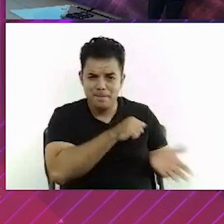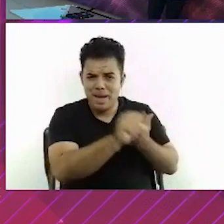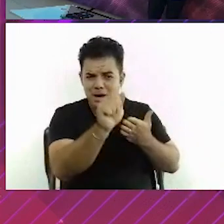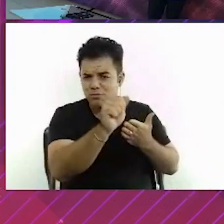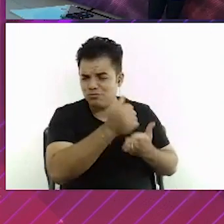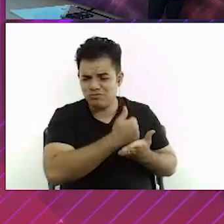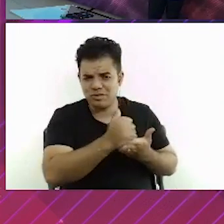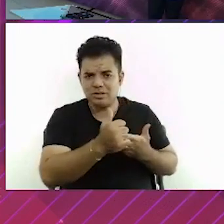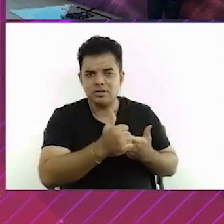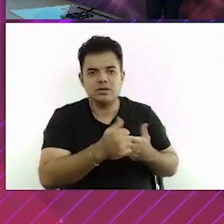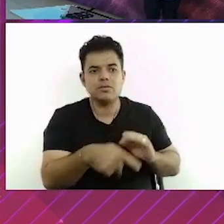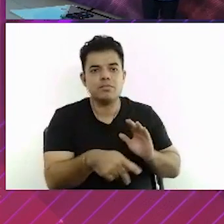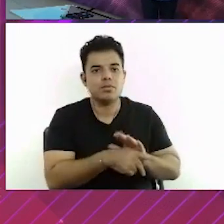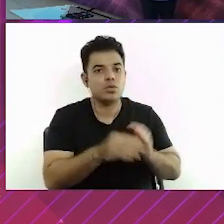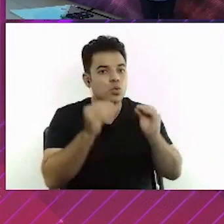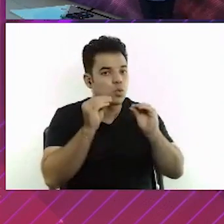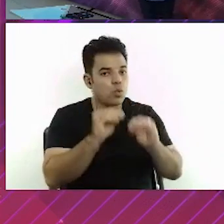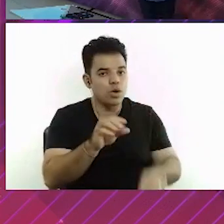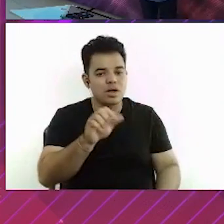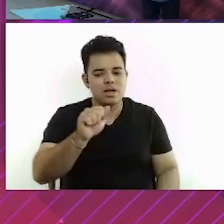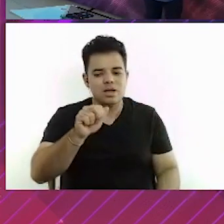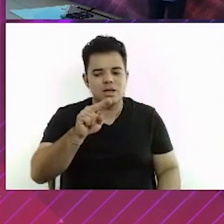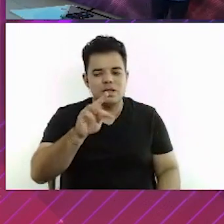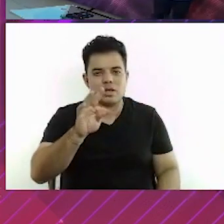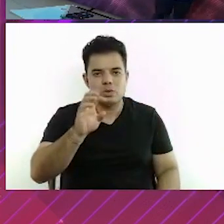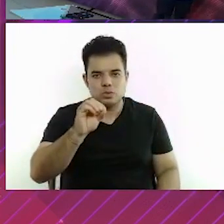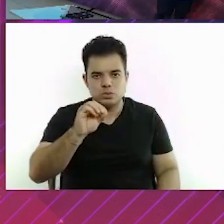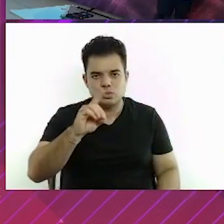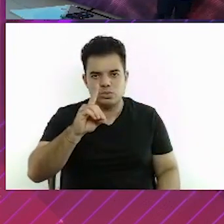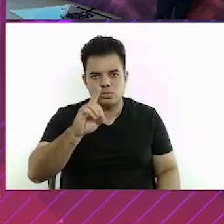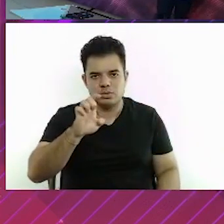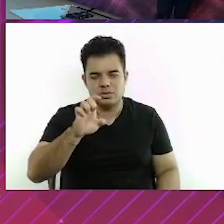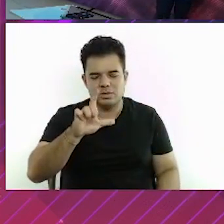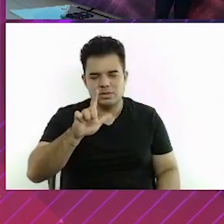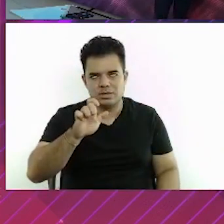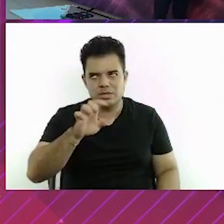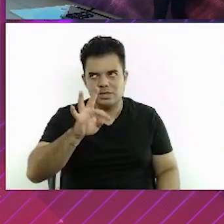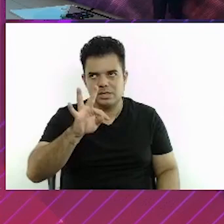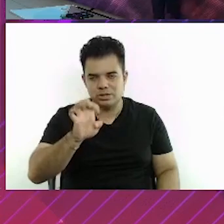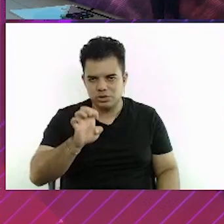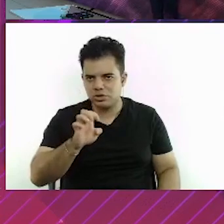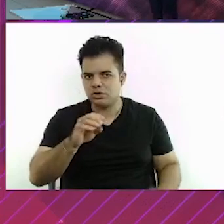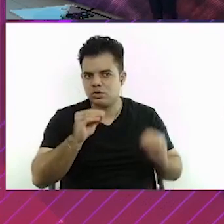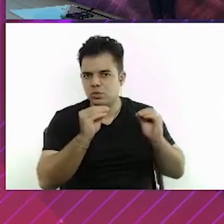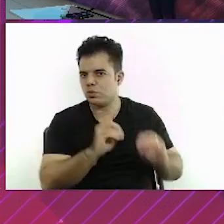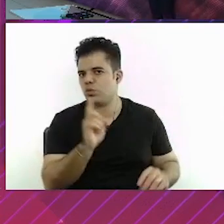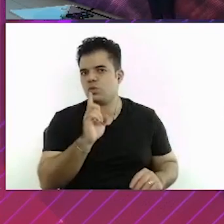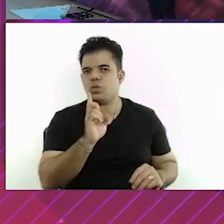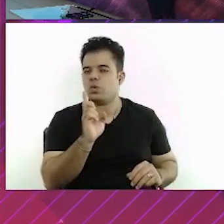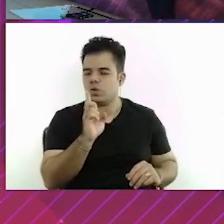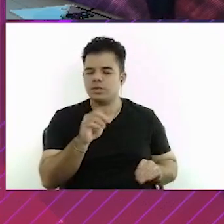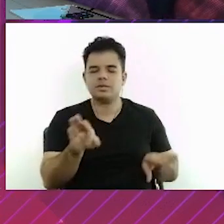como não auto-delete. Por fim, as mensagens precisam ser persistentes na hora de publicá-las.